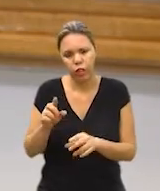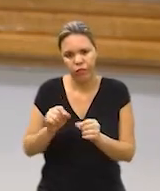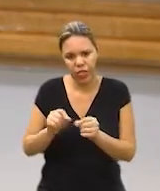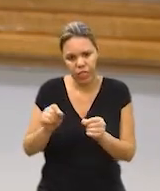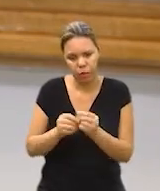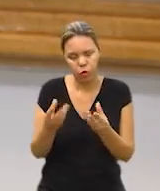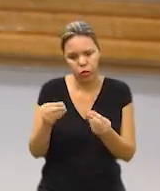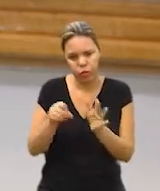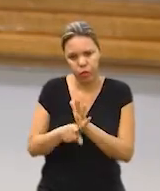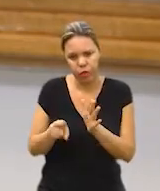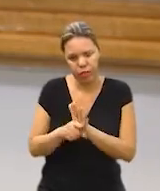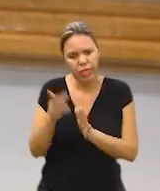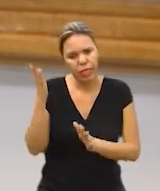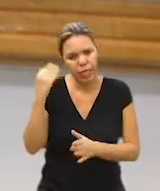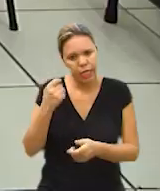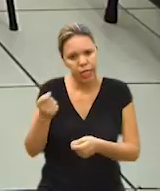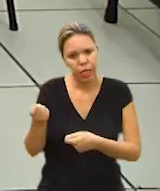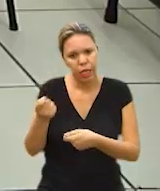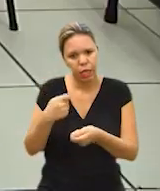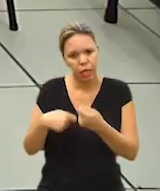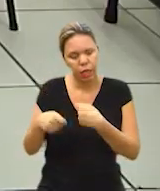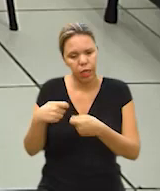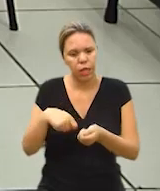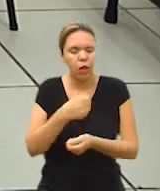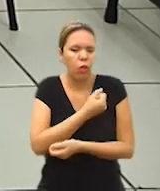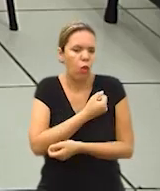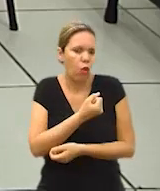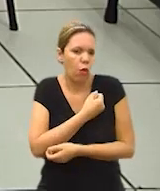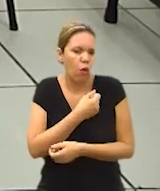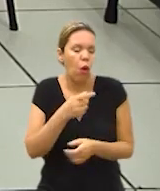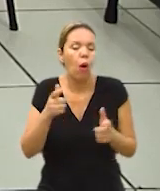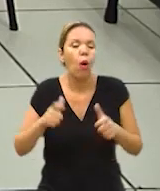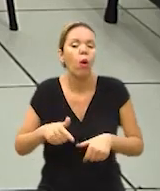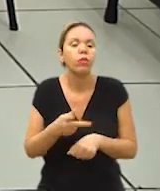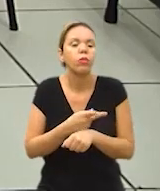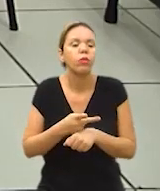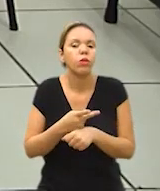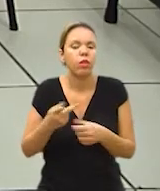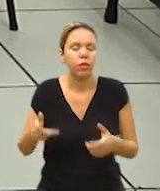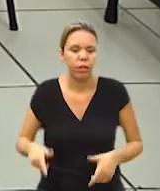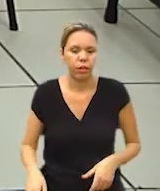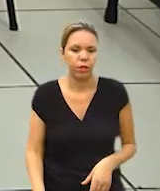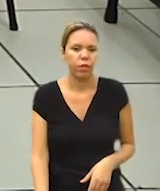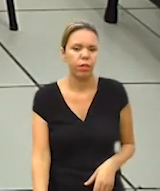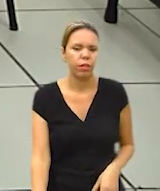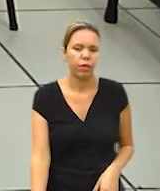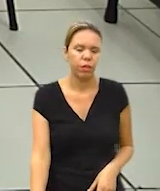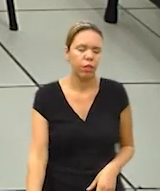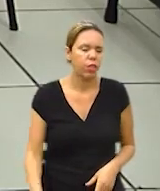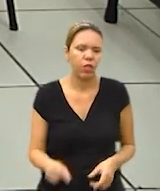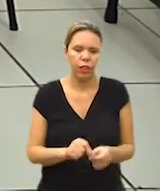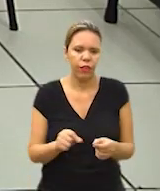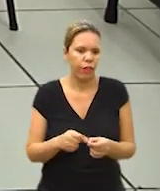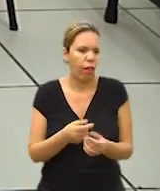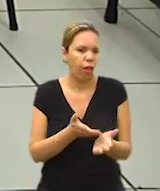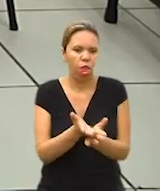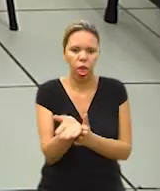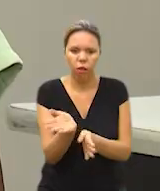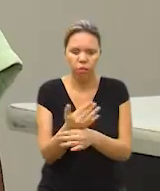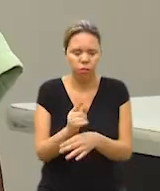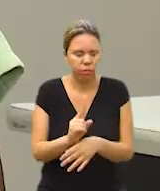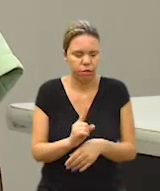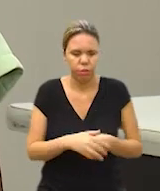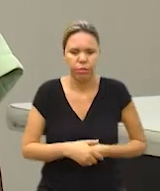que ele saiba manusear o código onde dele. Onde procurar, Onde procurar, exatamente. Para não ficar perdido, Para não né? ficar